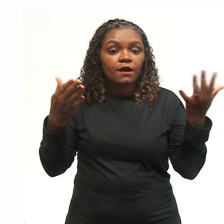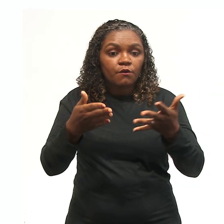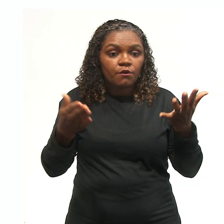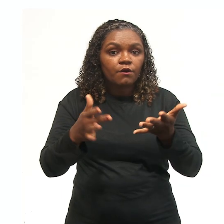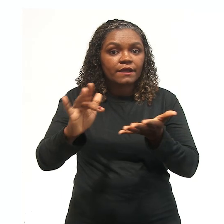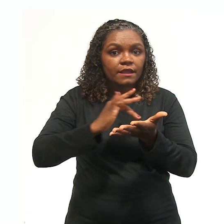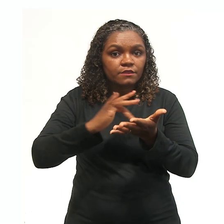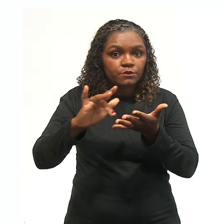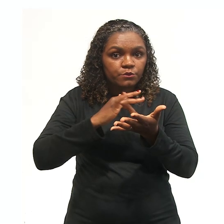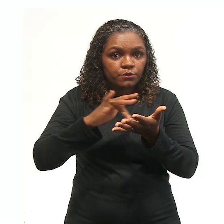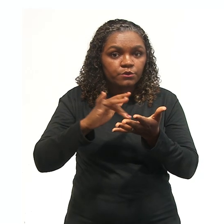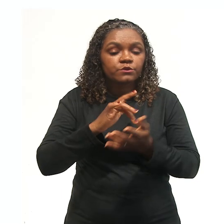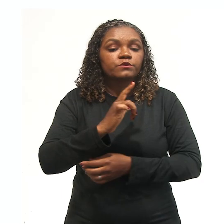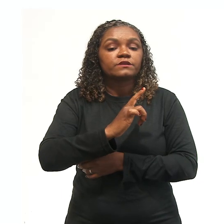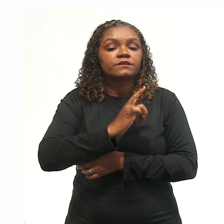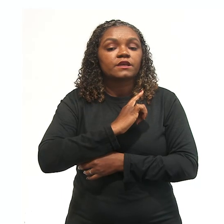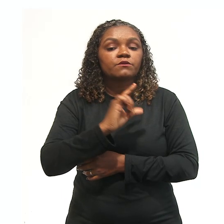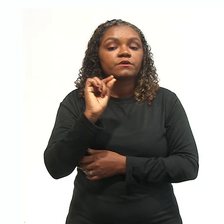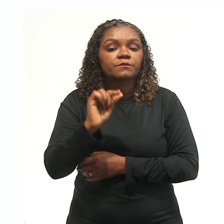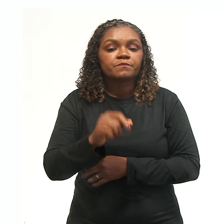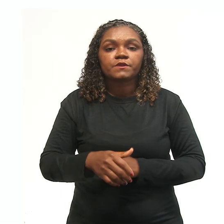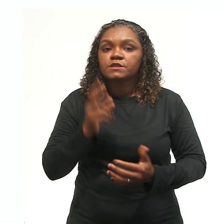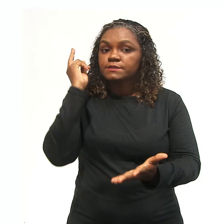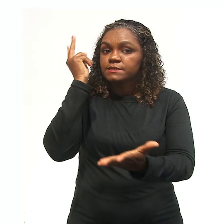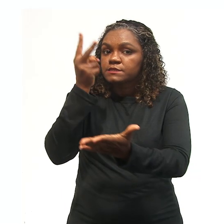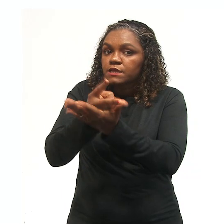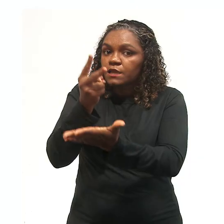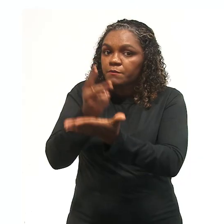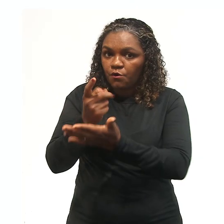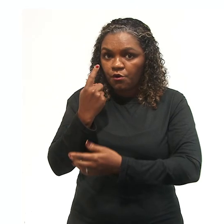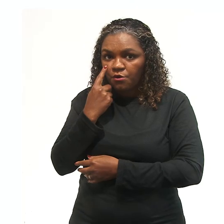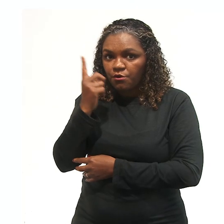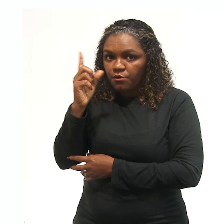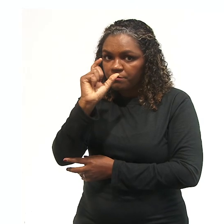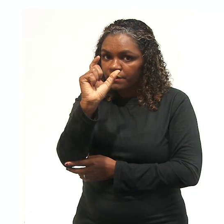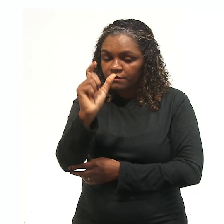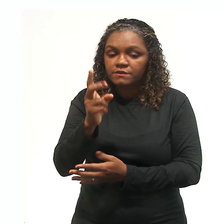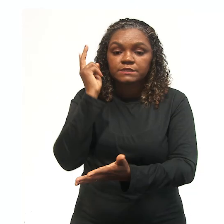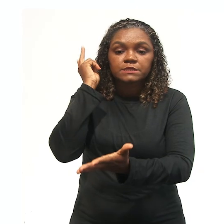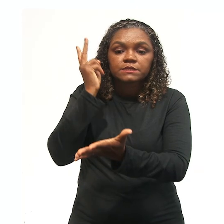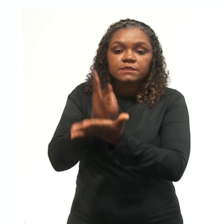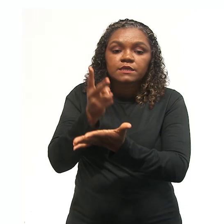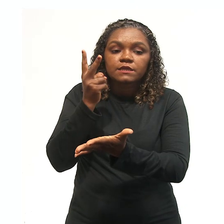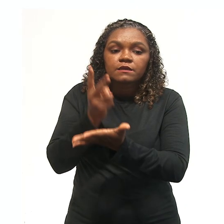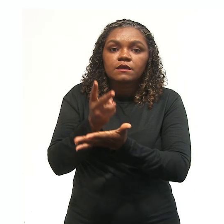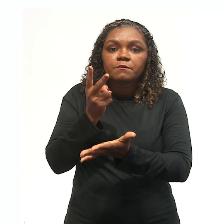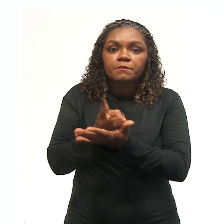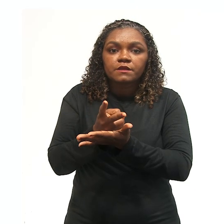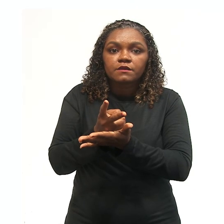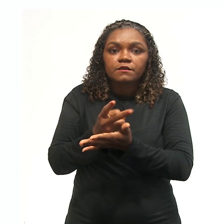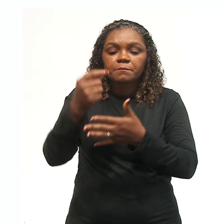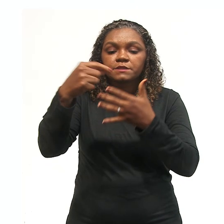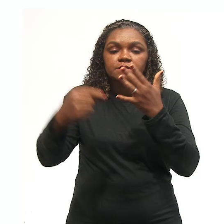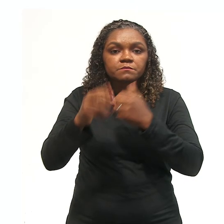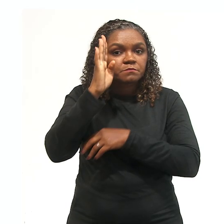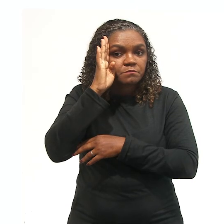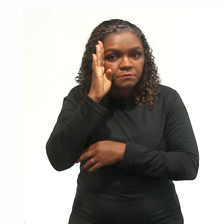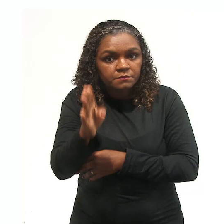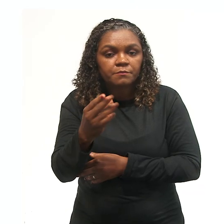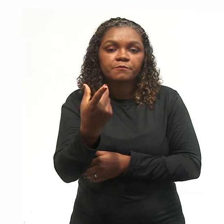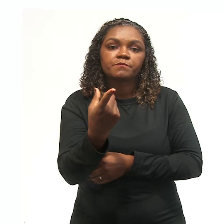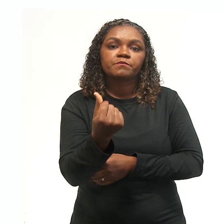pregão eletrônico, ele sempre vai ser no critério menor preço ou